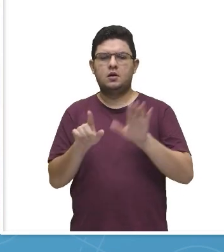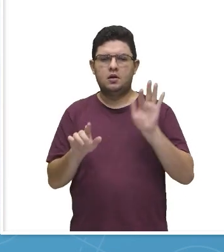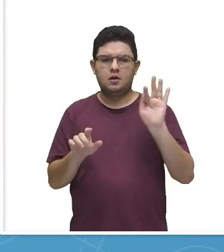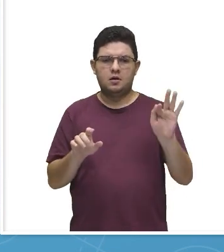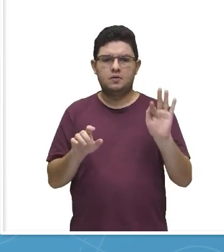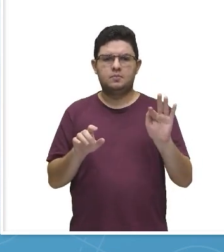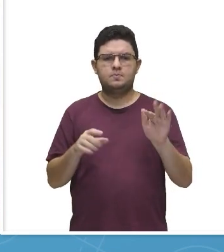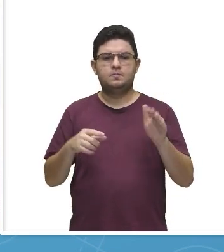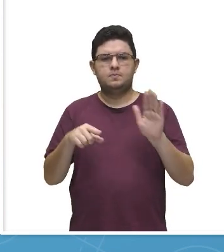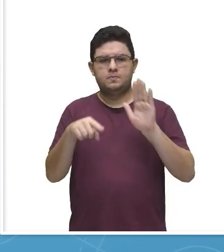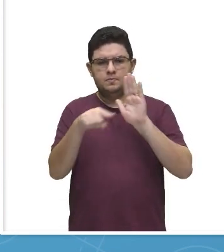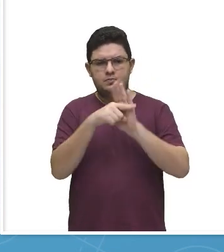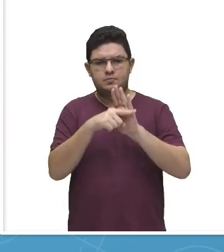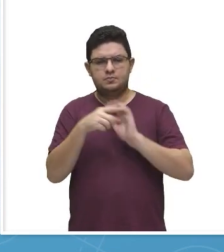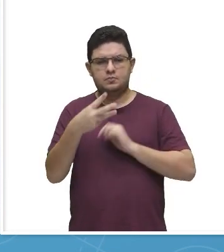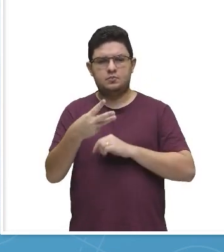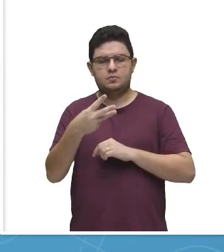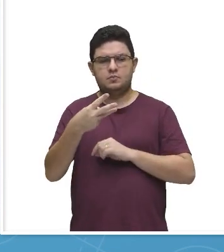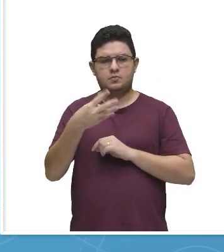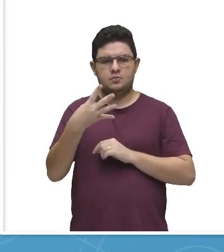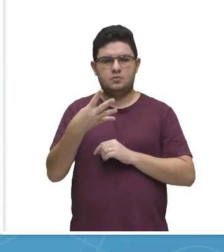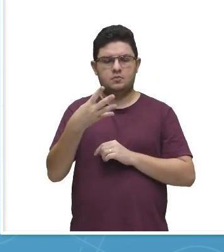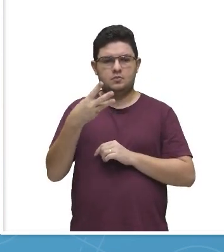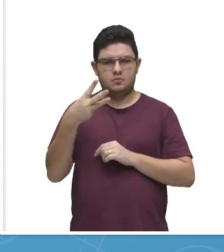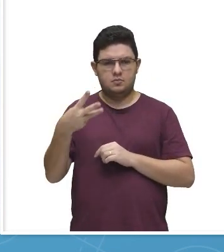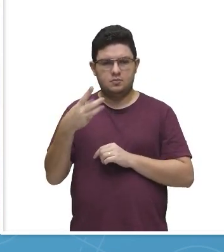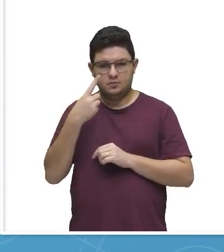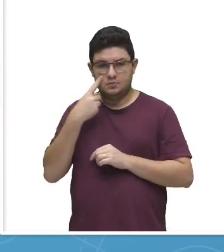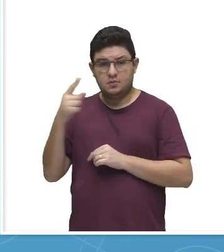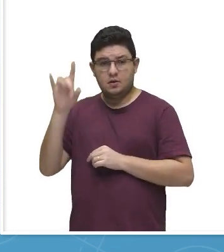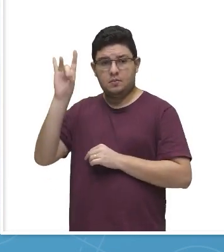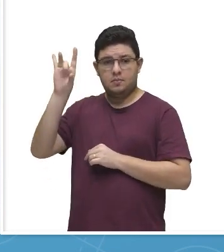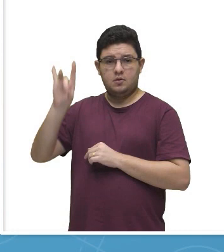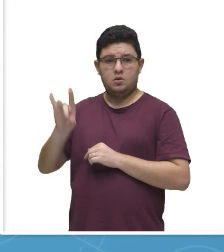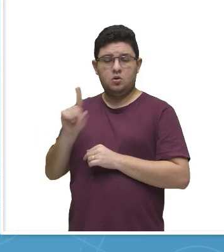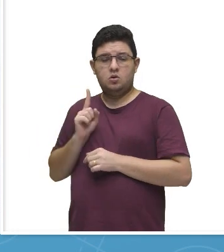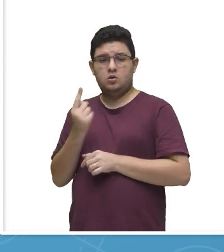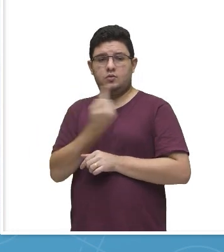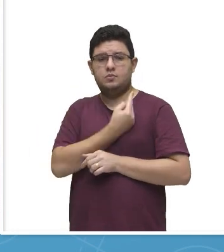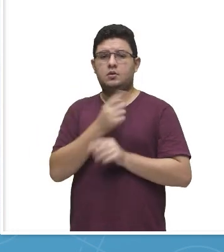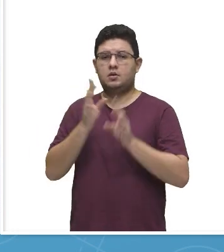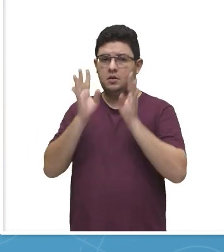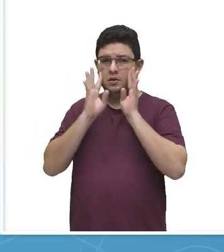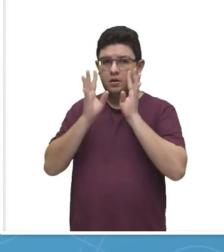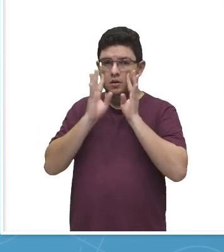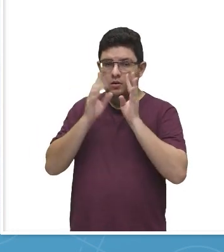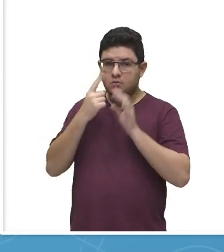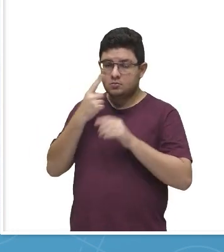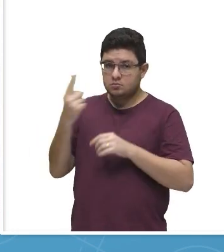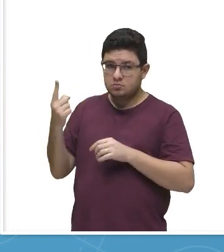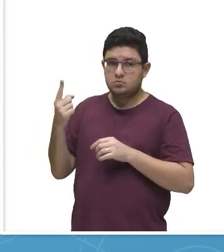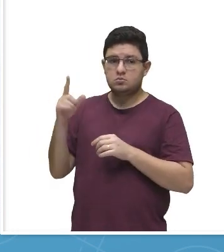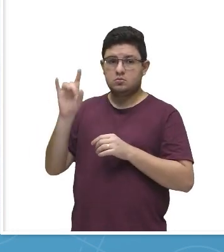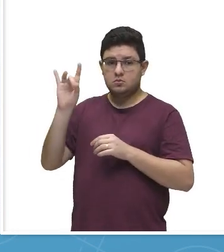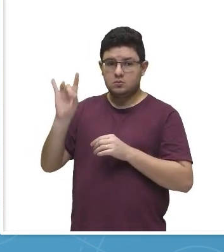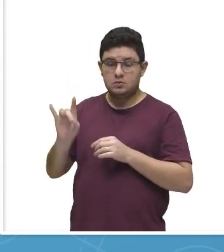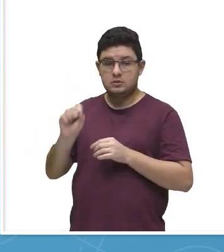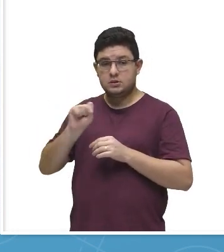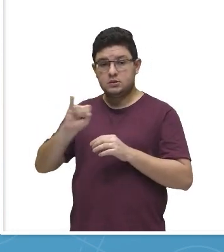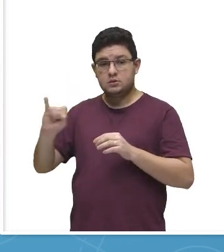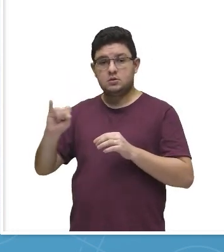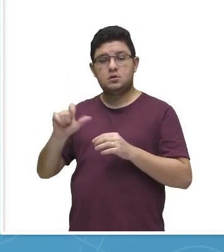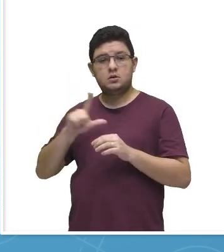da potenciação com números inteiros. Então, nós já vimos que se a base é positiva, nós sabemos que